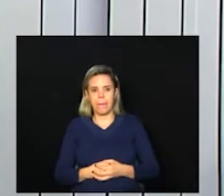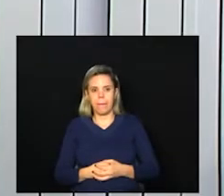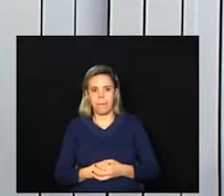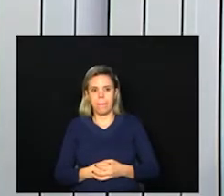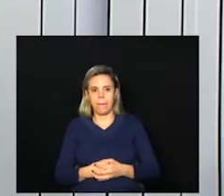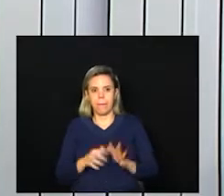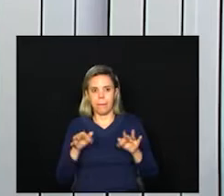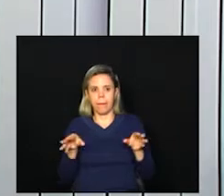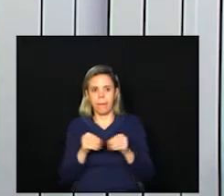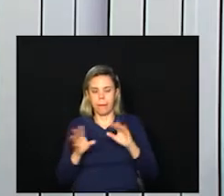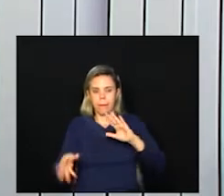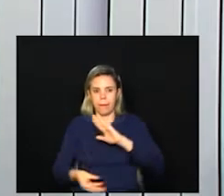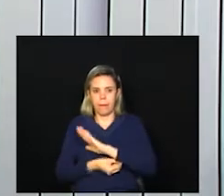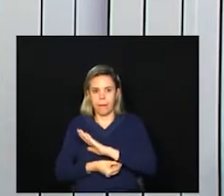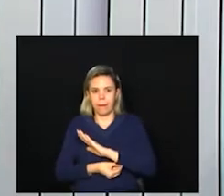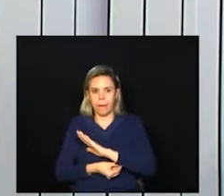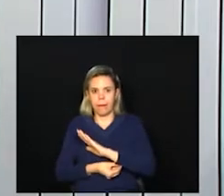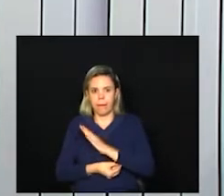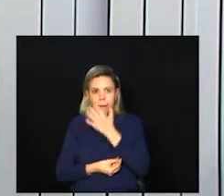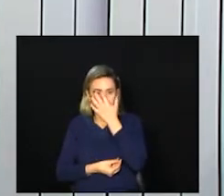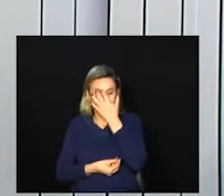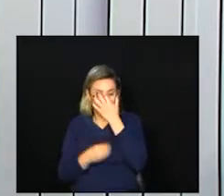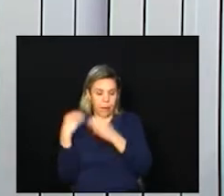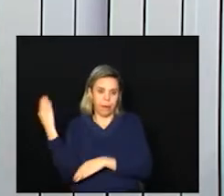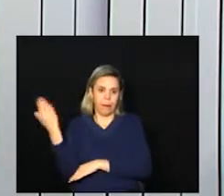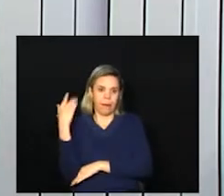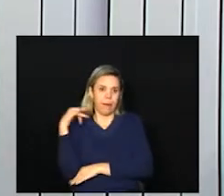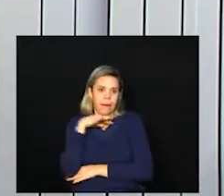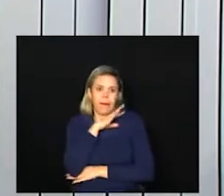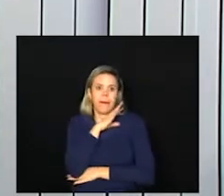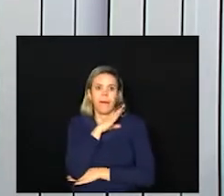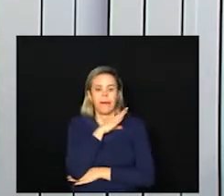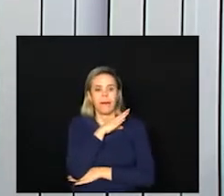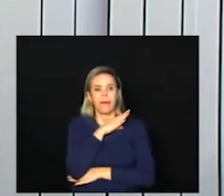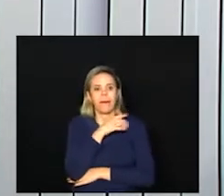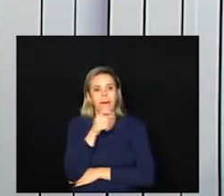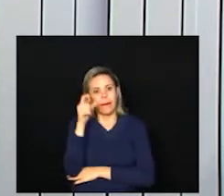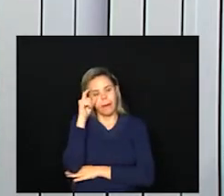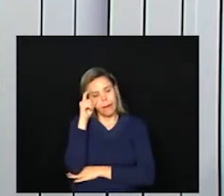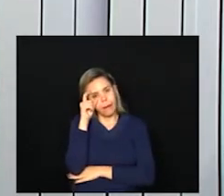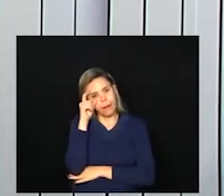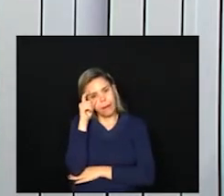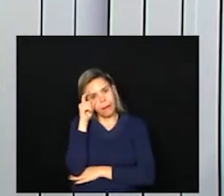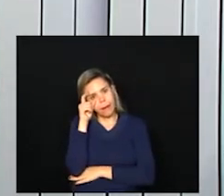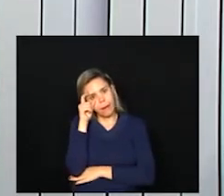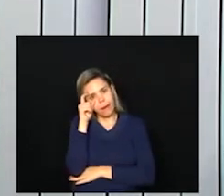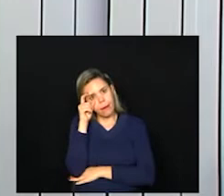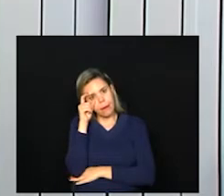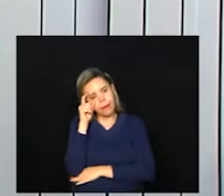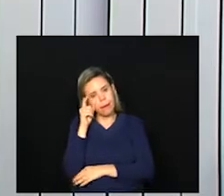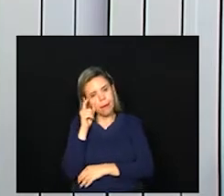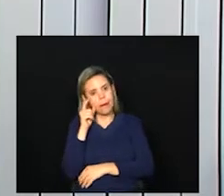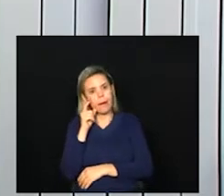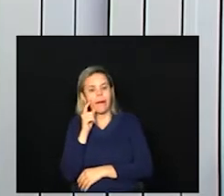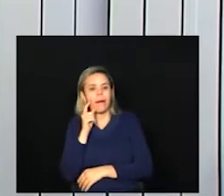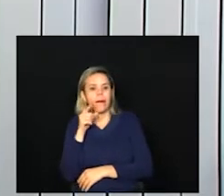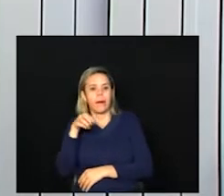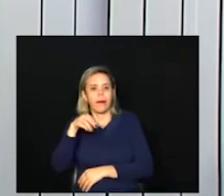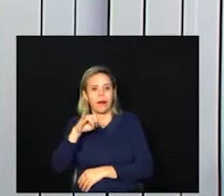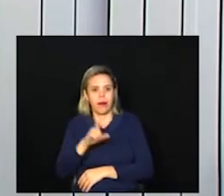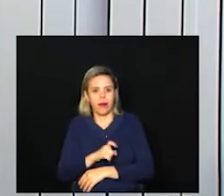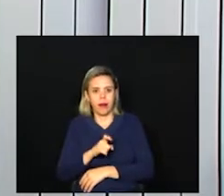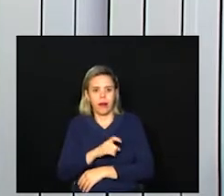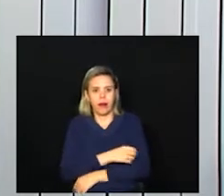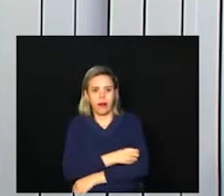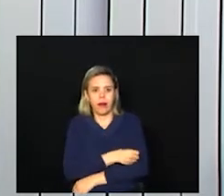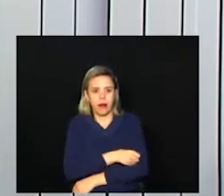para encerrar o Câmara Total, já que o clima está esquentando, o nosso Michel Amorim está ao lado de uma mixóloga e